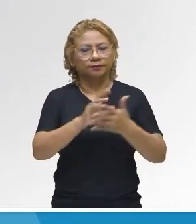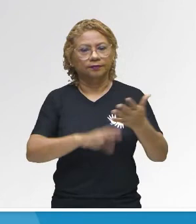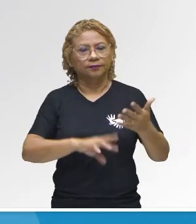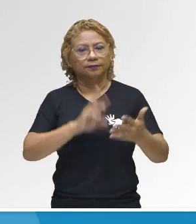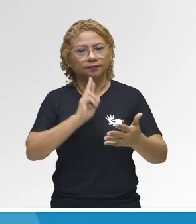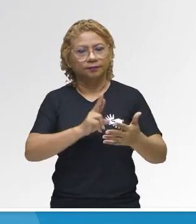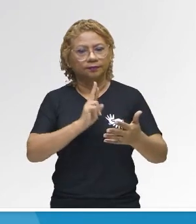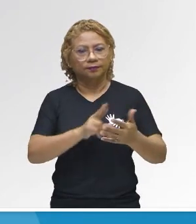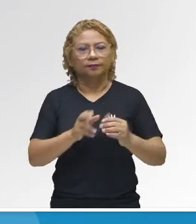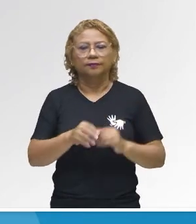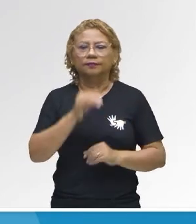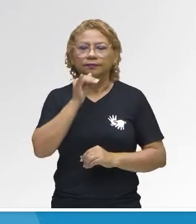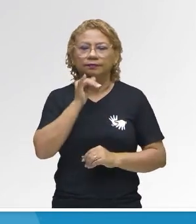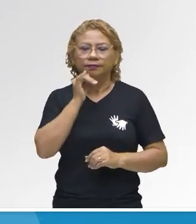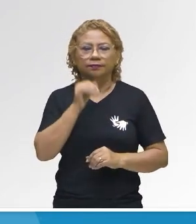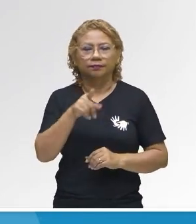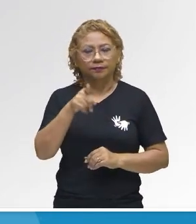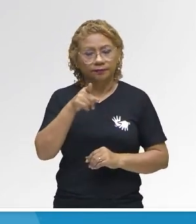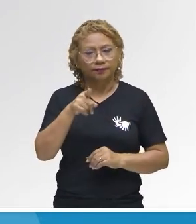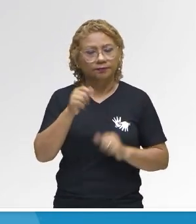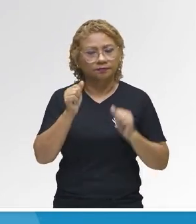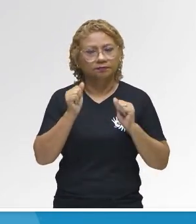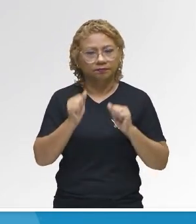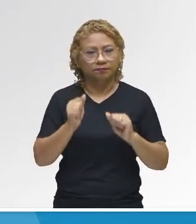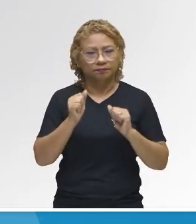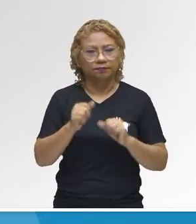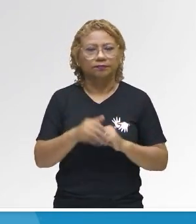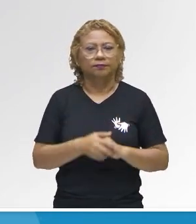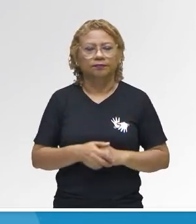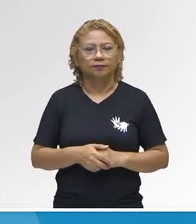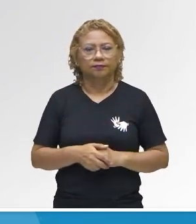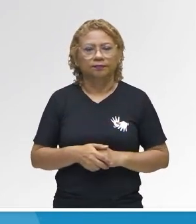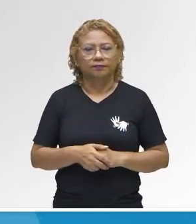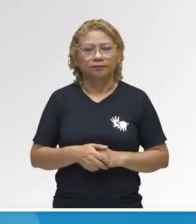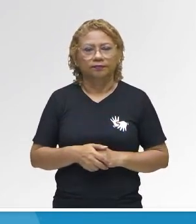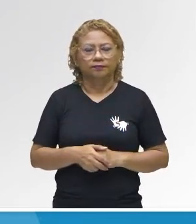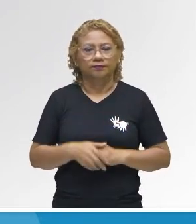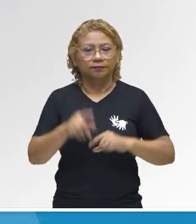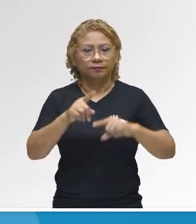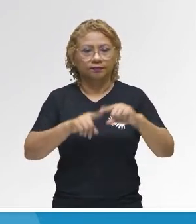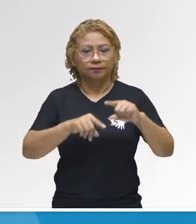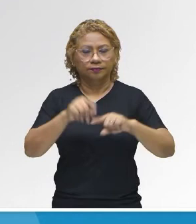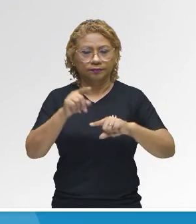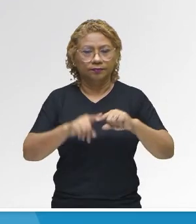fazer o seguinte, ó, projeta, pega aqui no canto da figura e projeta ela até o